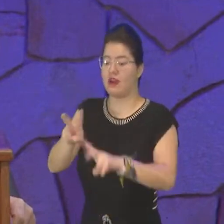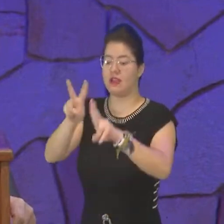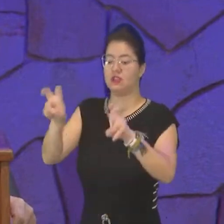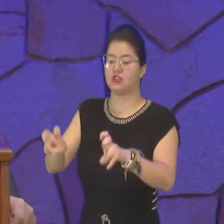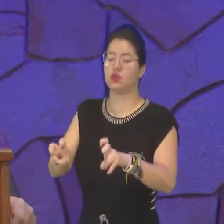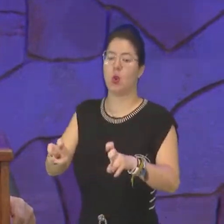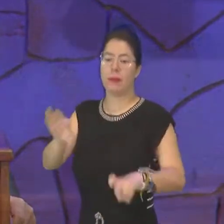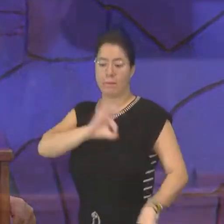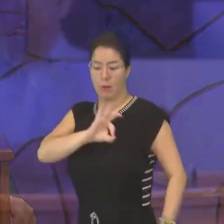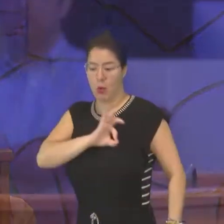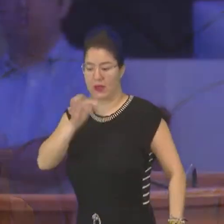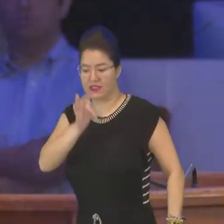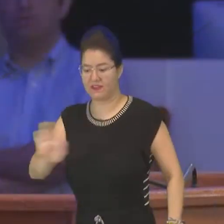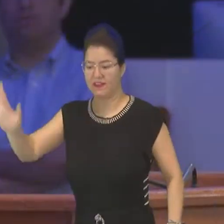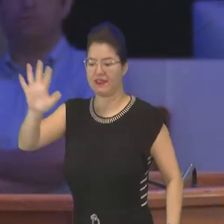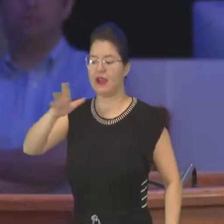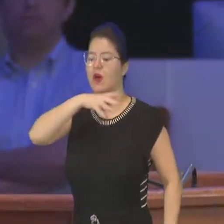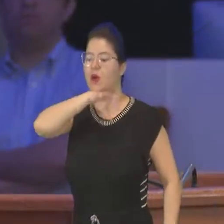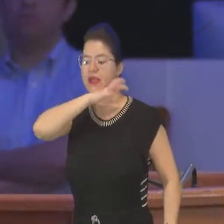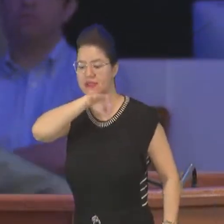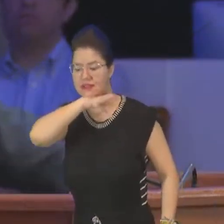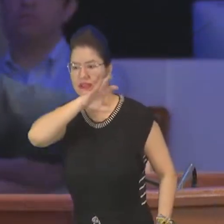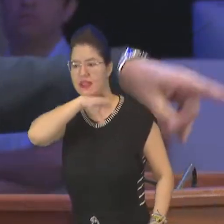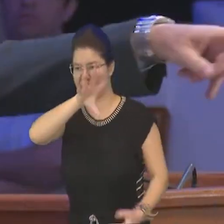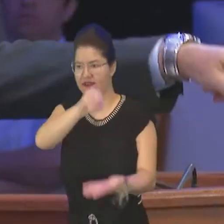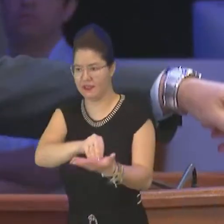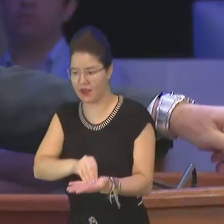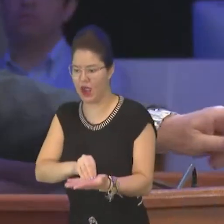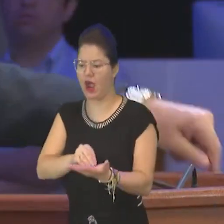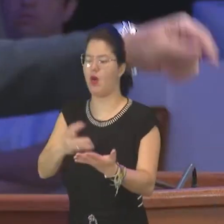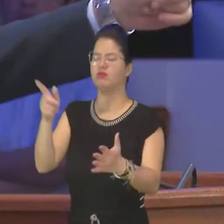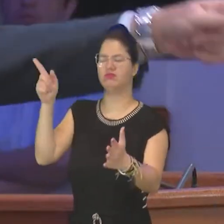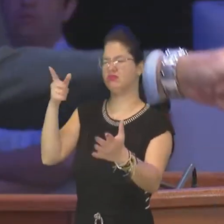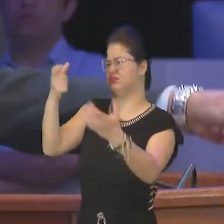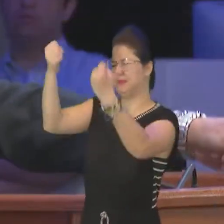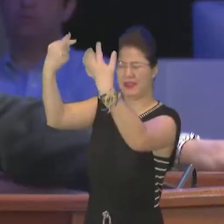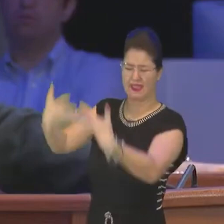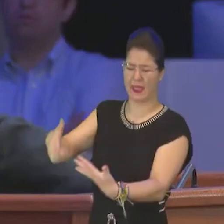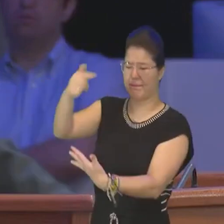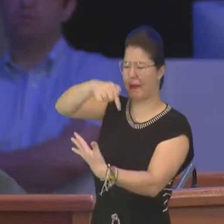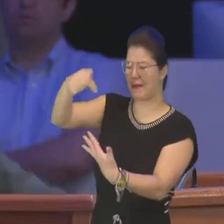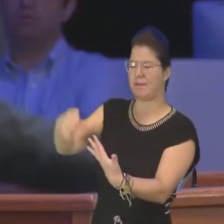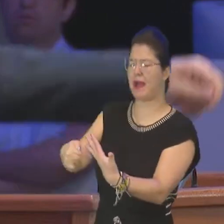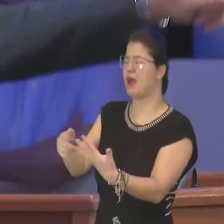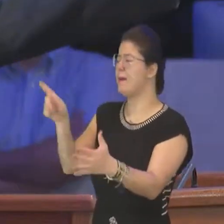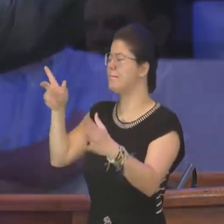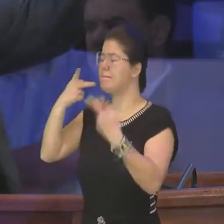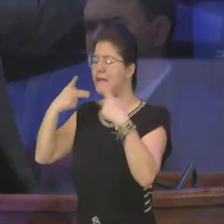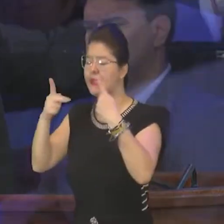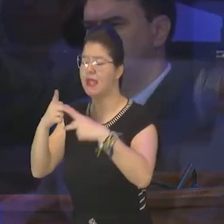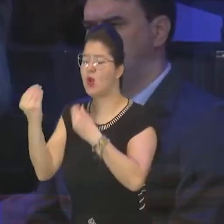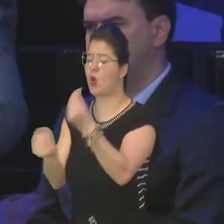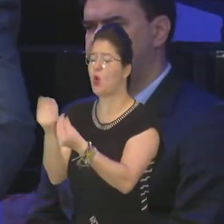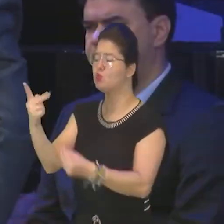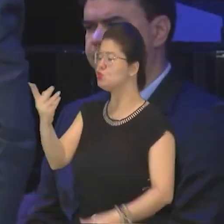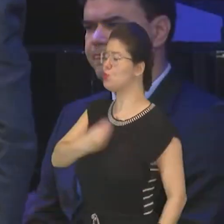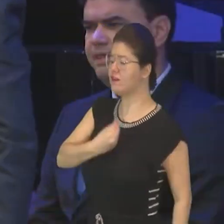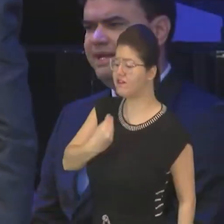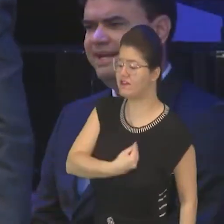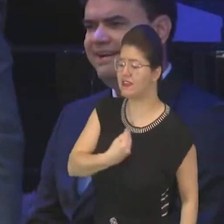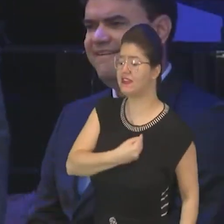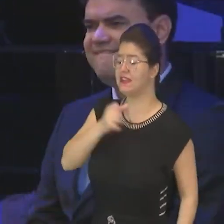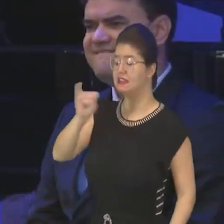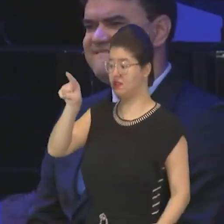Polícia Federal, preguei naquela ocasião sobre como anda a sua vida, como que você está, se você está andando de acordo com a lei do